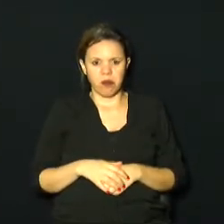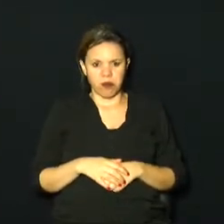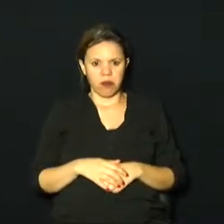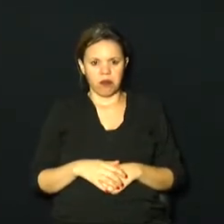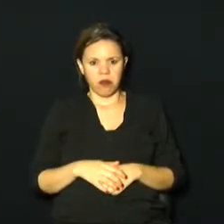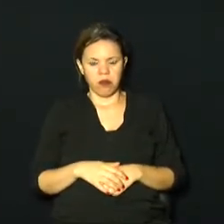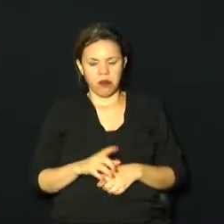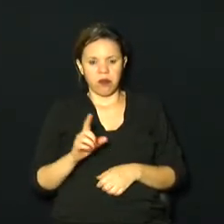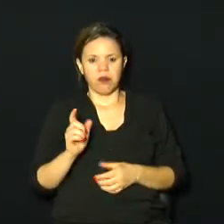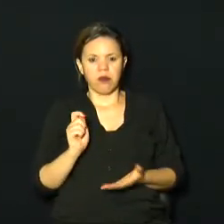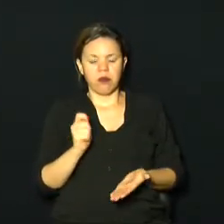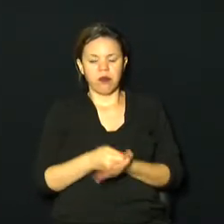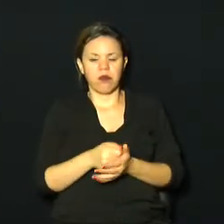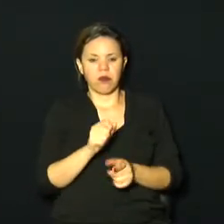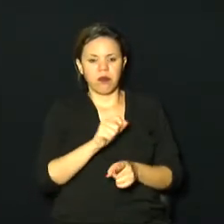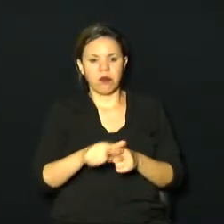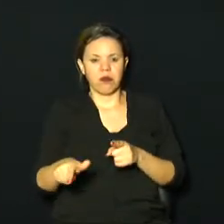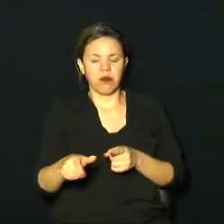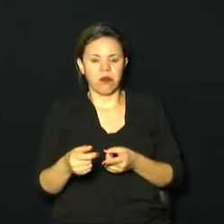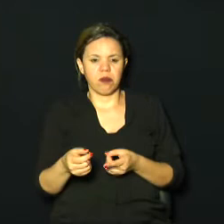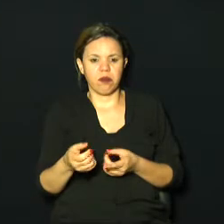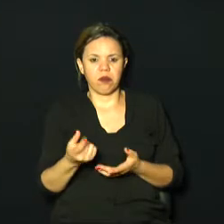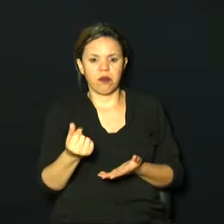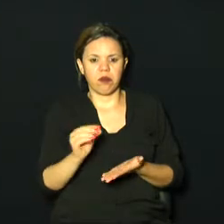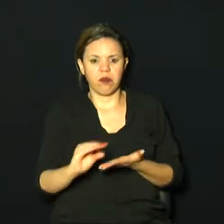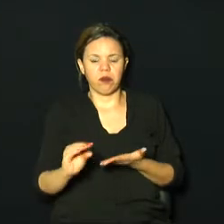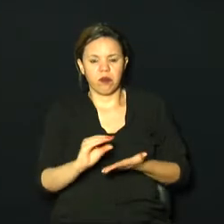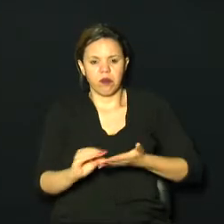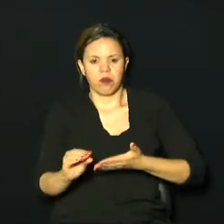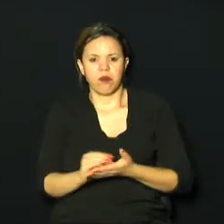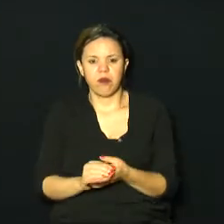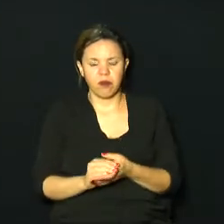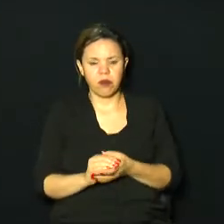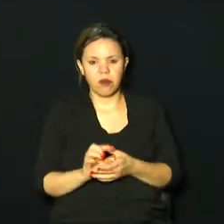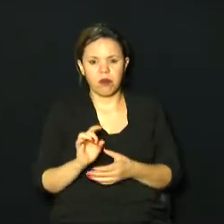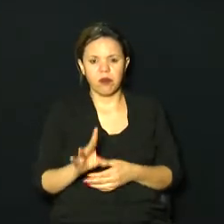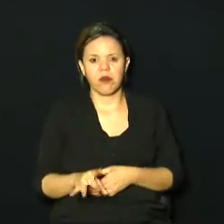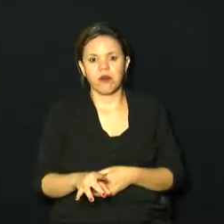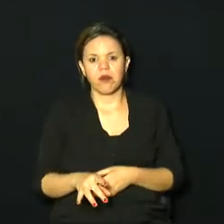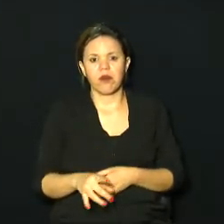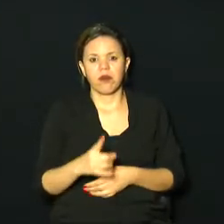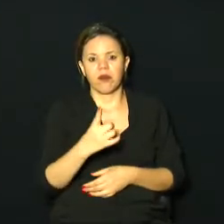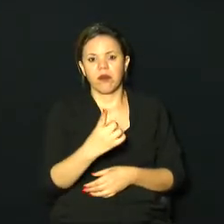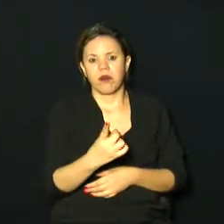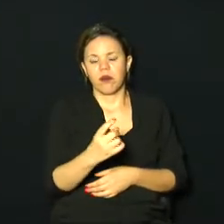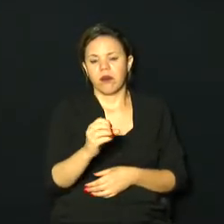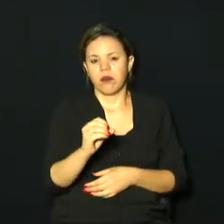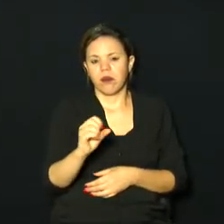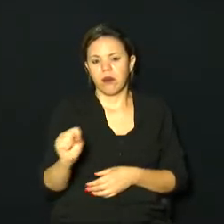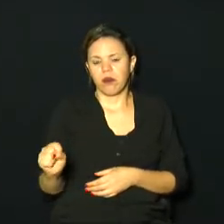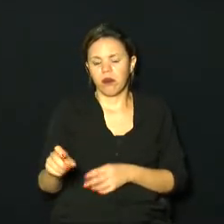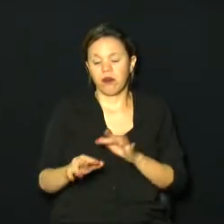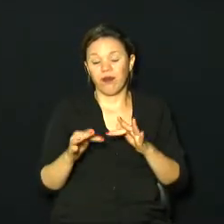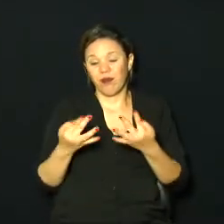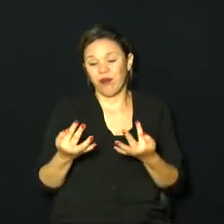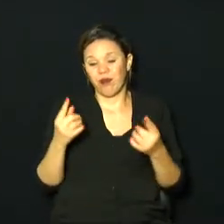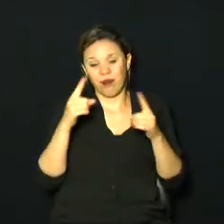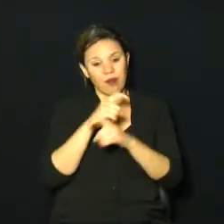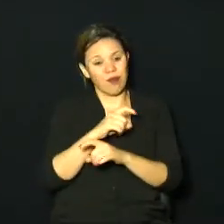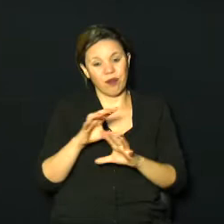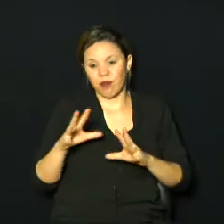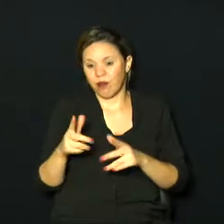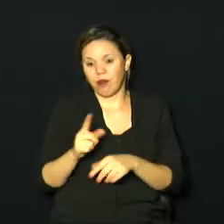o auxílio aluguel. E assim mesmo, não para a comunidade, que são 108 famílias. É complicado, né? Em meio